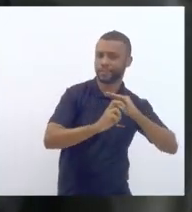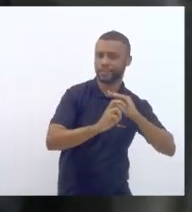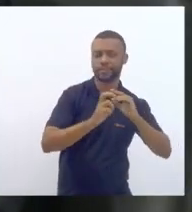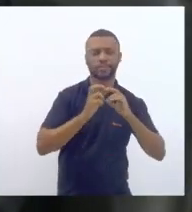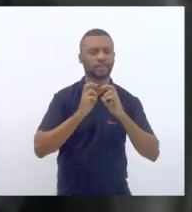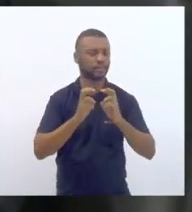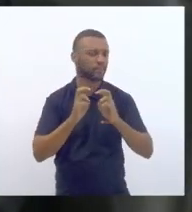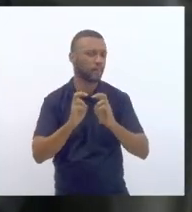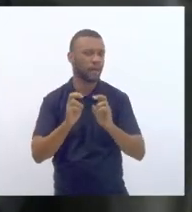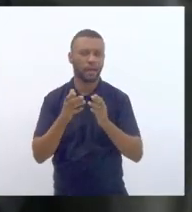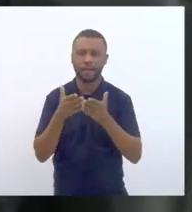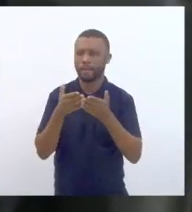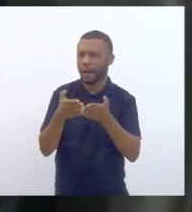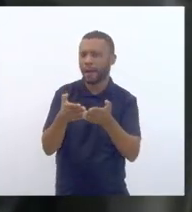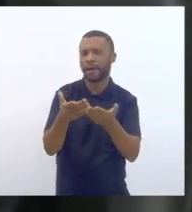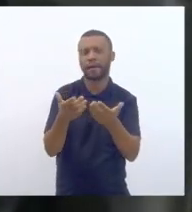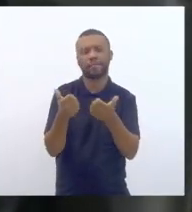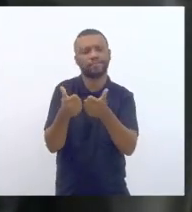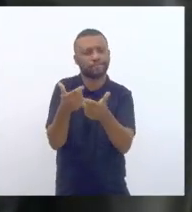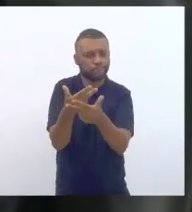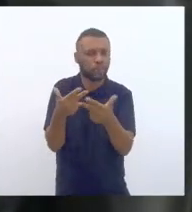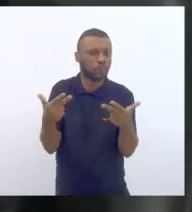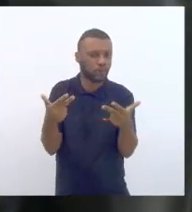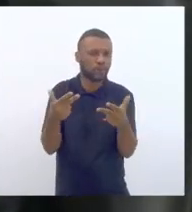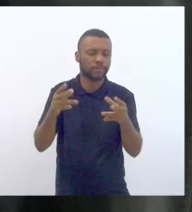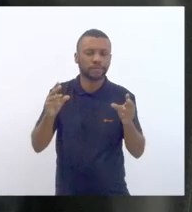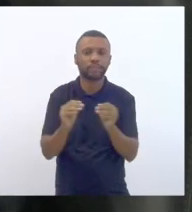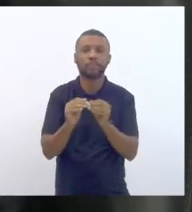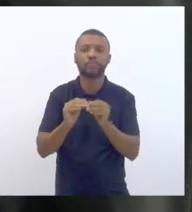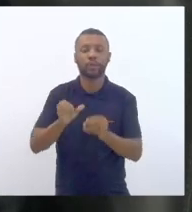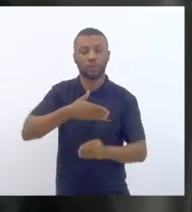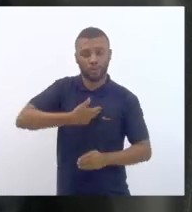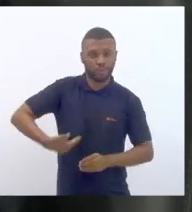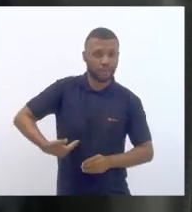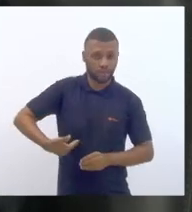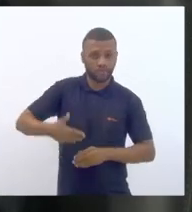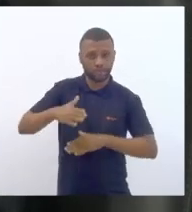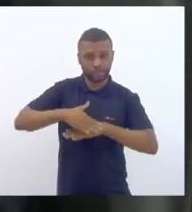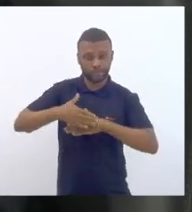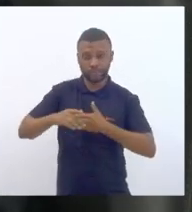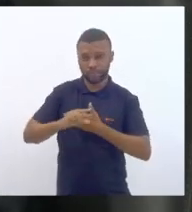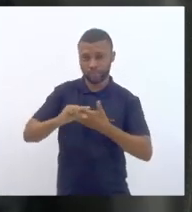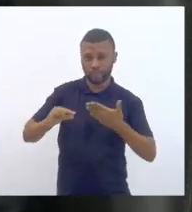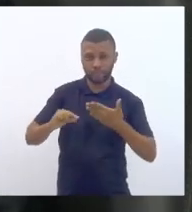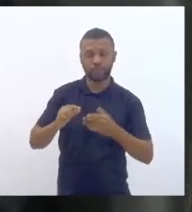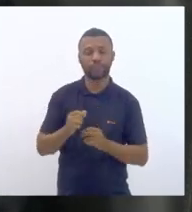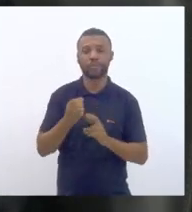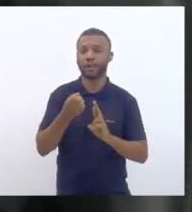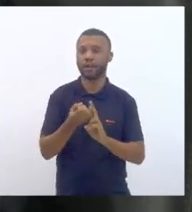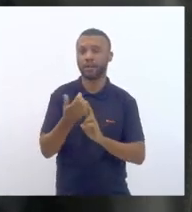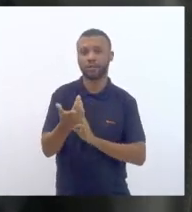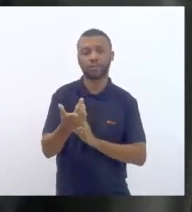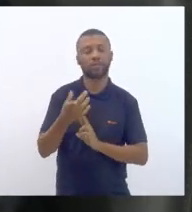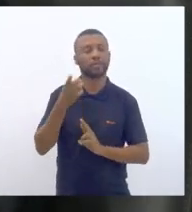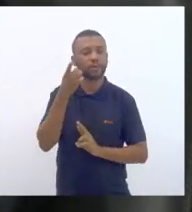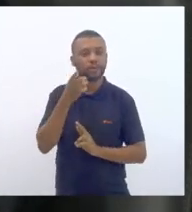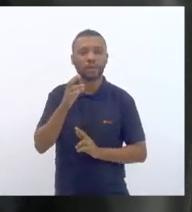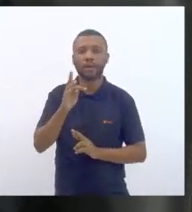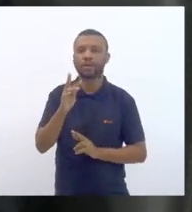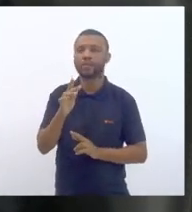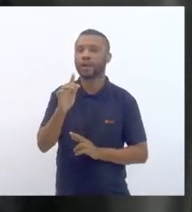Rio de Janeiro, AGETRANS. Poder Executivo, autor Poder Executivo, relator, deputado Tiago